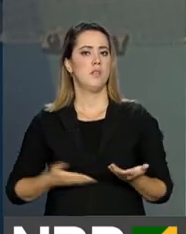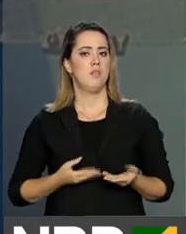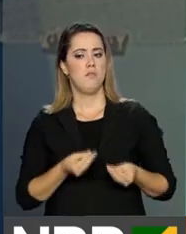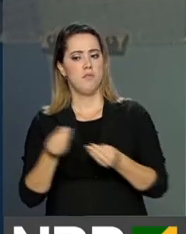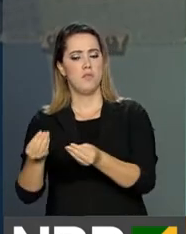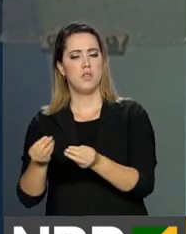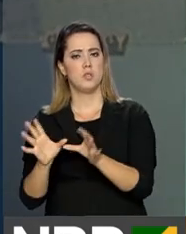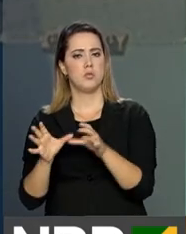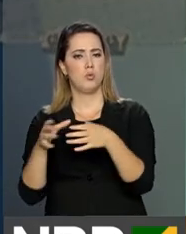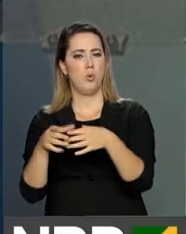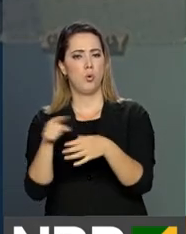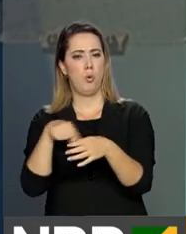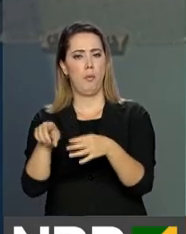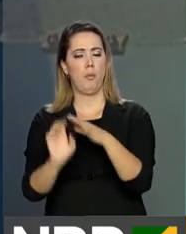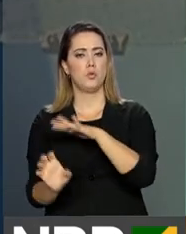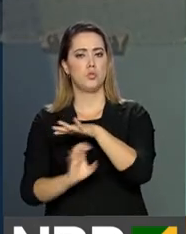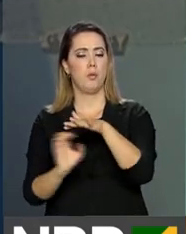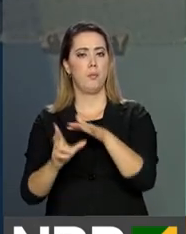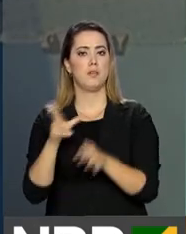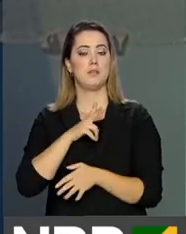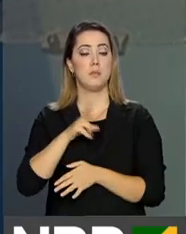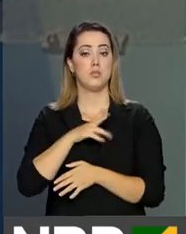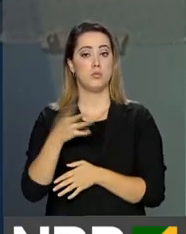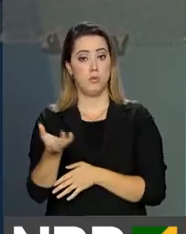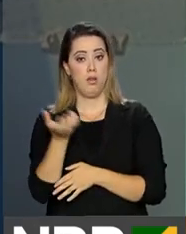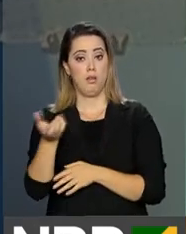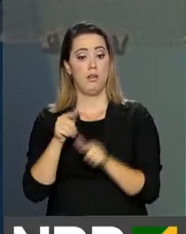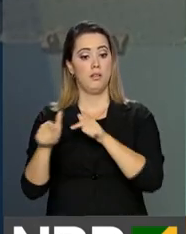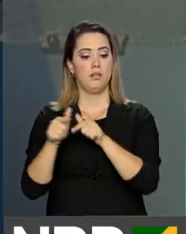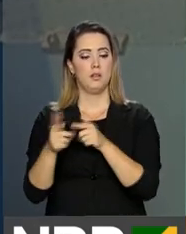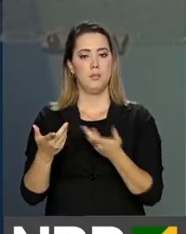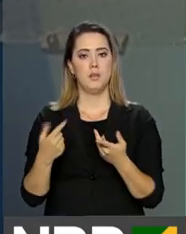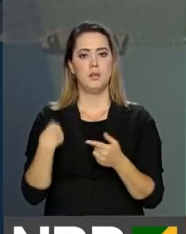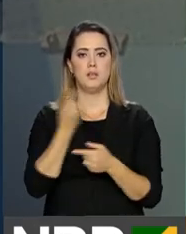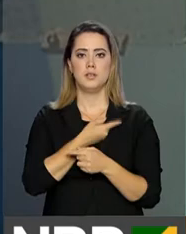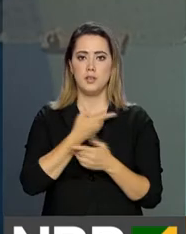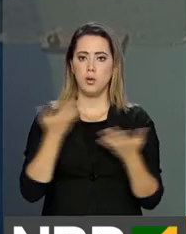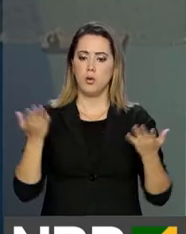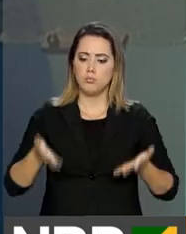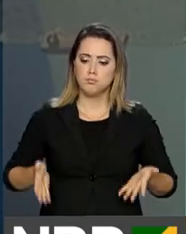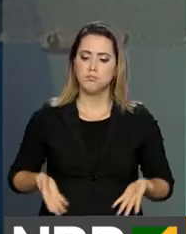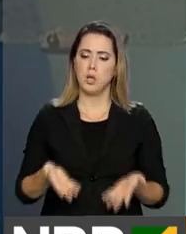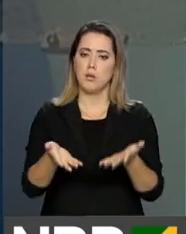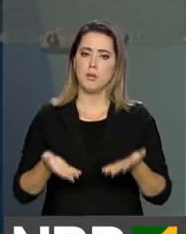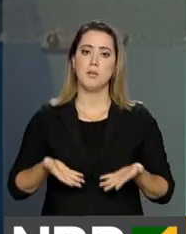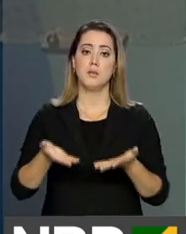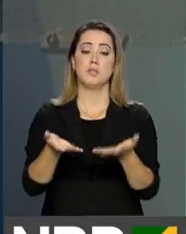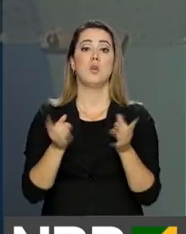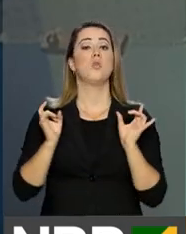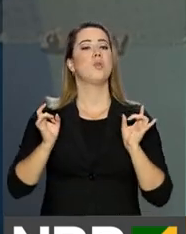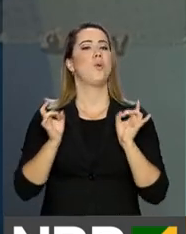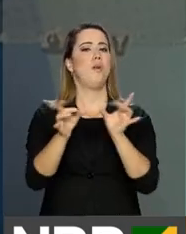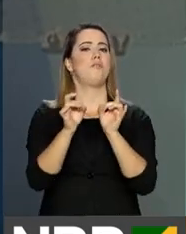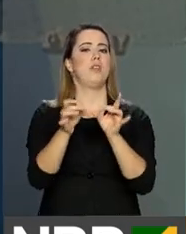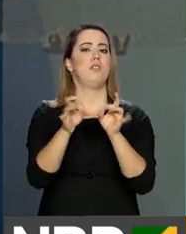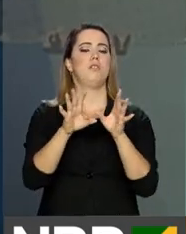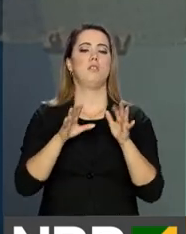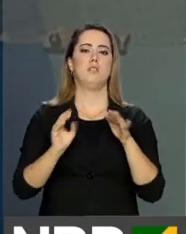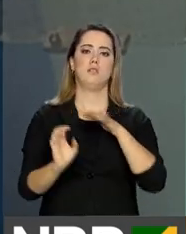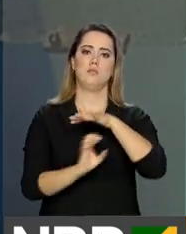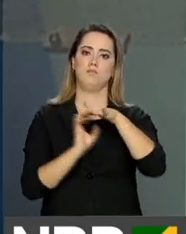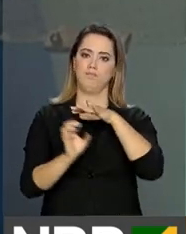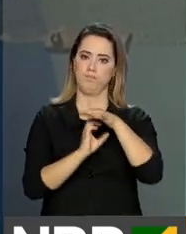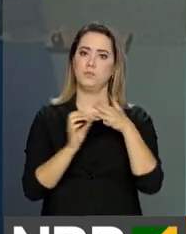avançamos muito mais quando incursionamos pela área das privatizações, ou seja, a ideia básica